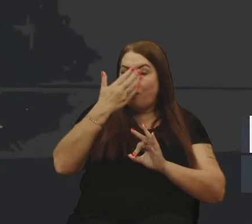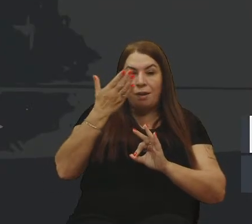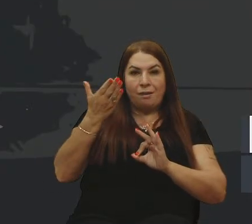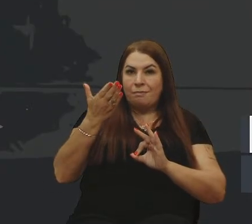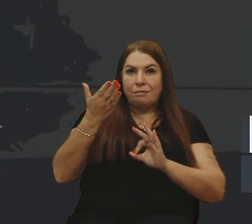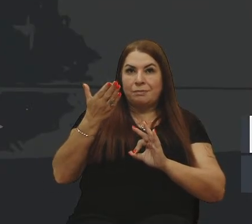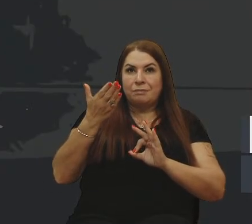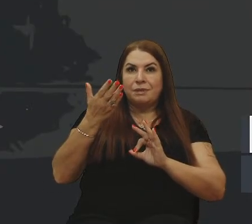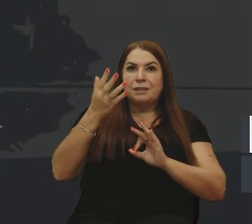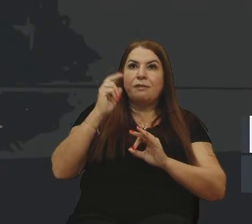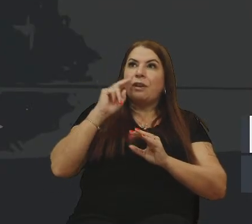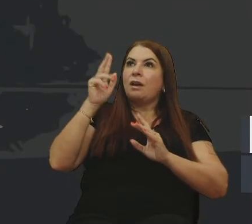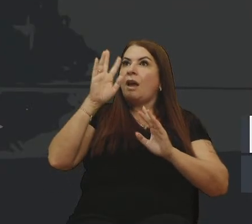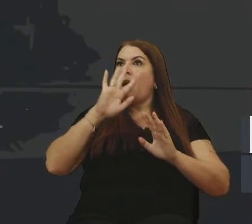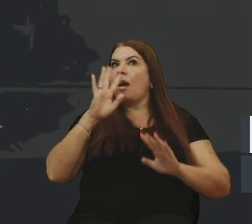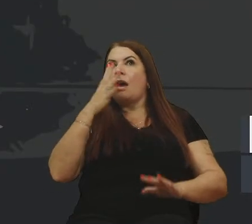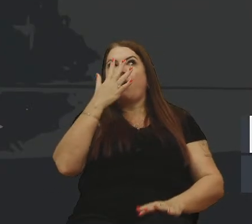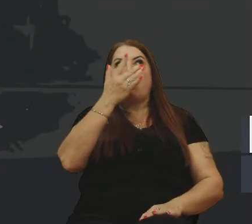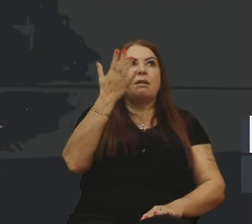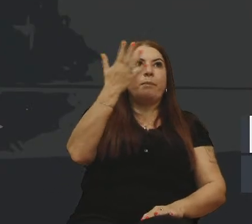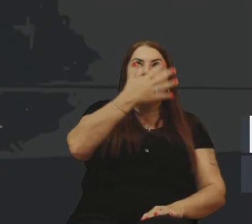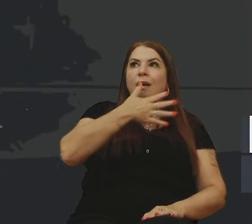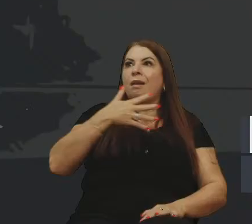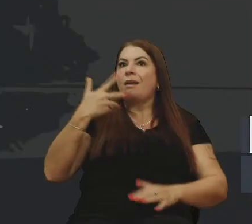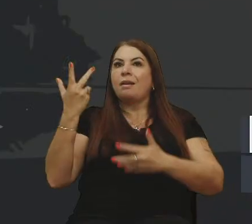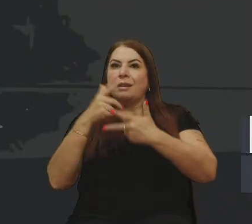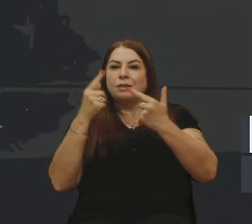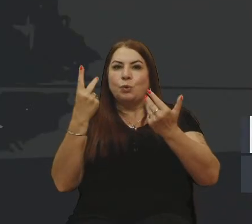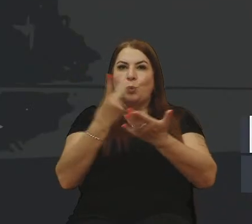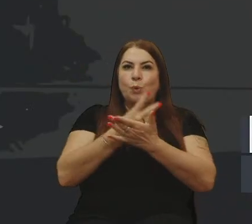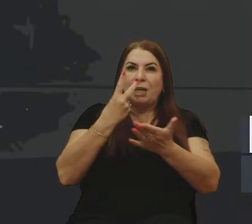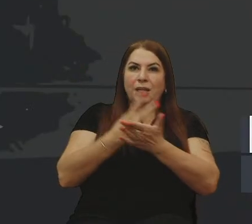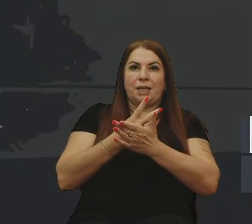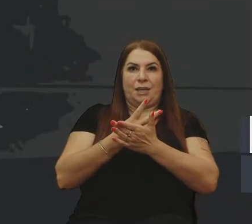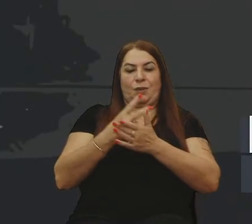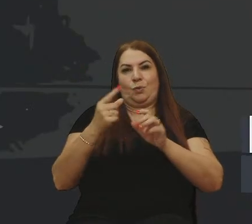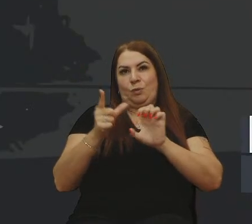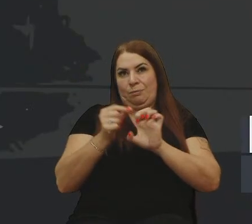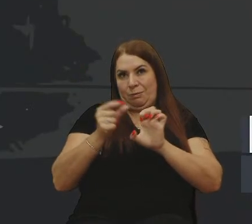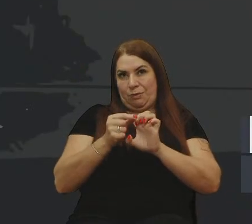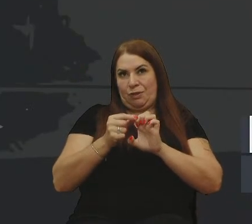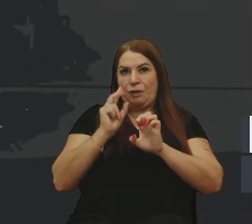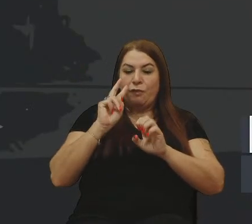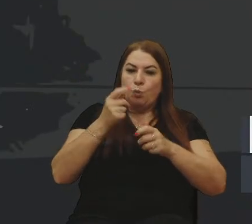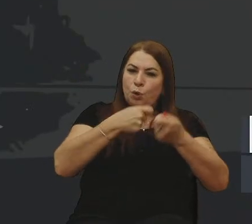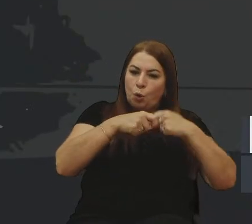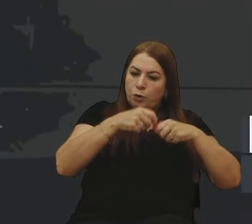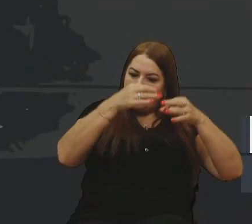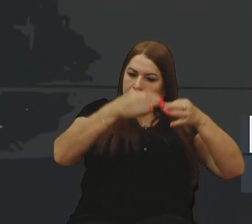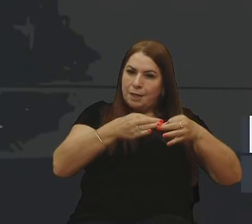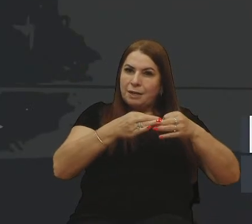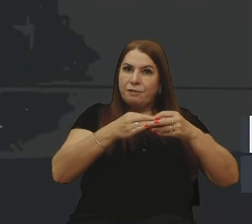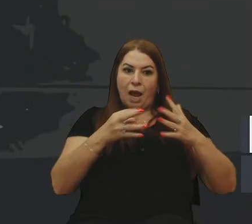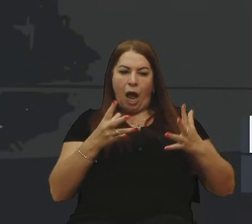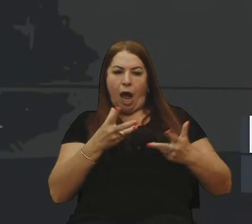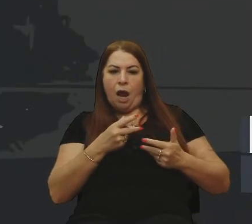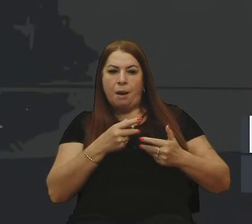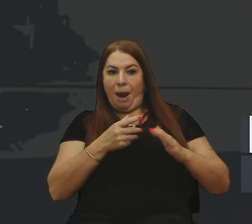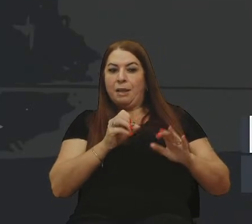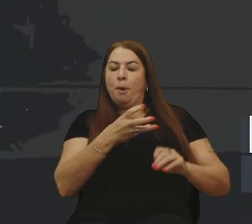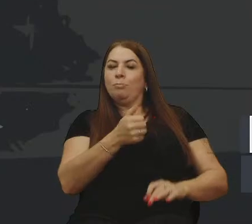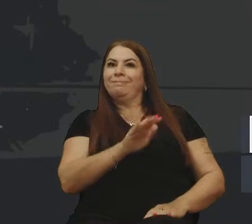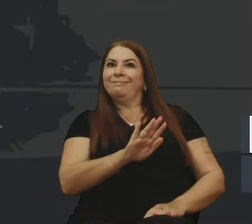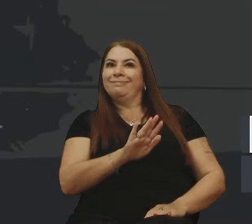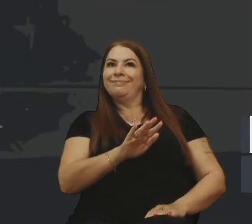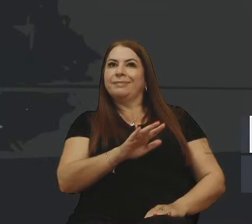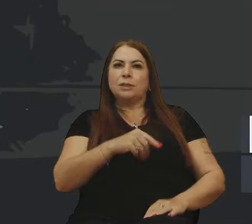Fiquei vislumbrado com o que já tinha de bom. Esse é outro erro do empreendedor. É ver o negócio redondinho, ficar maravilhado e tirar o pé. Tá bom assim.